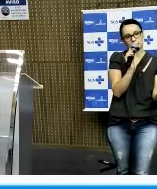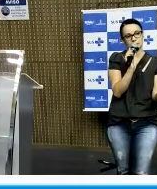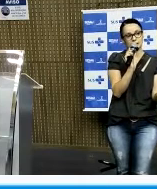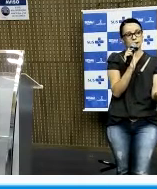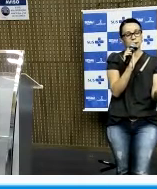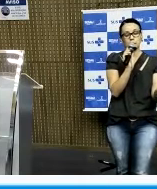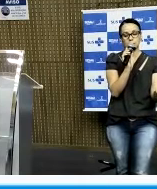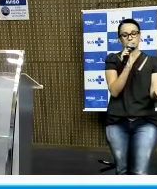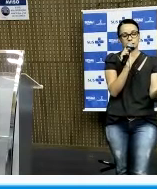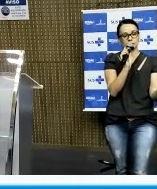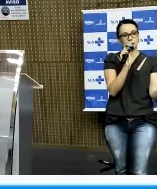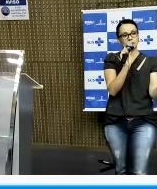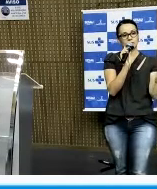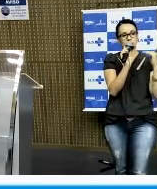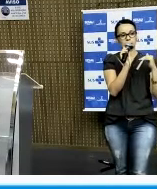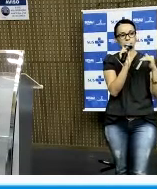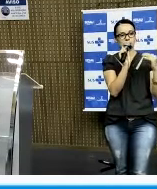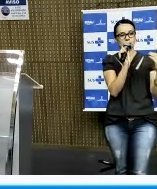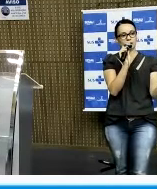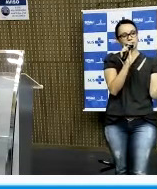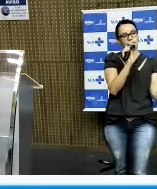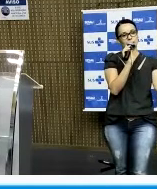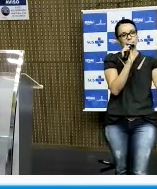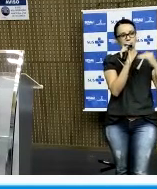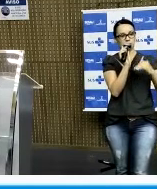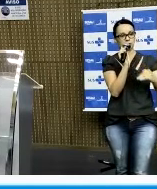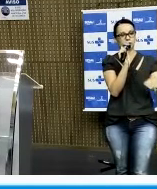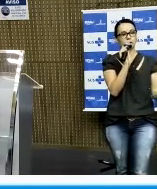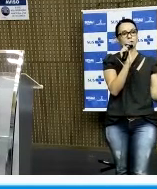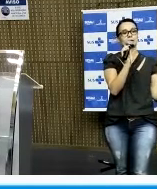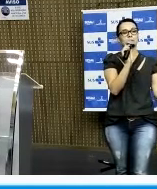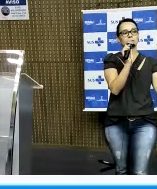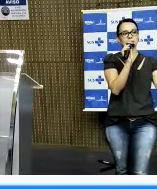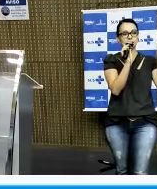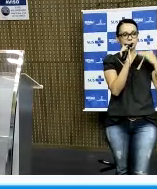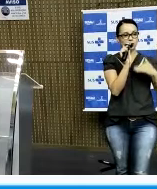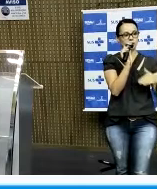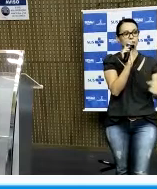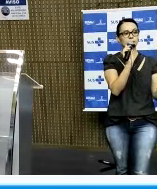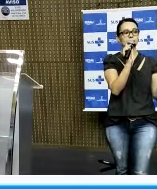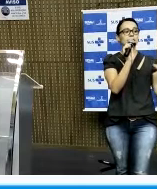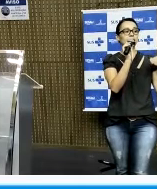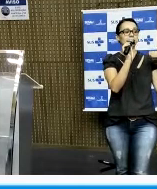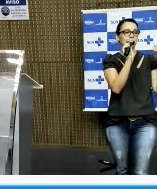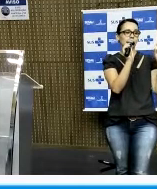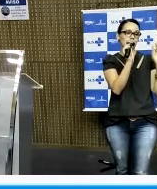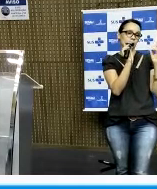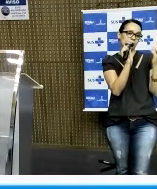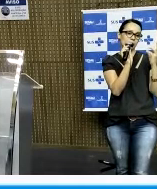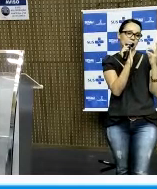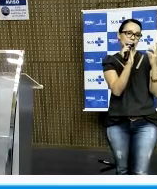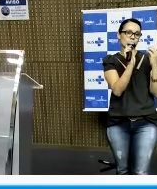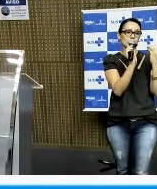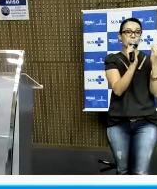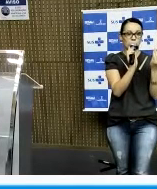temos, né? Porque os casos de 2020, eles já vêm de 2019, são muitas recidivas, então não